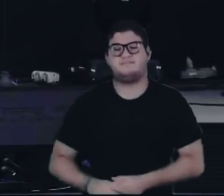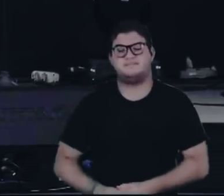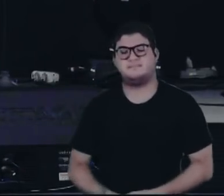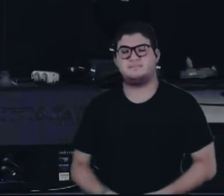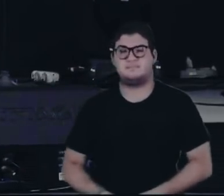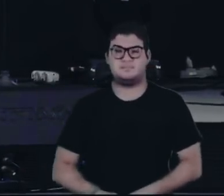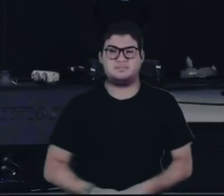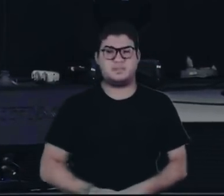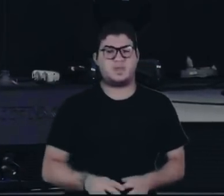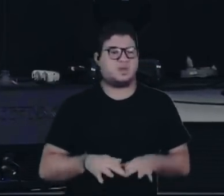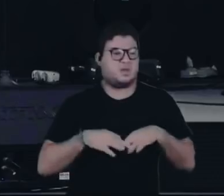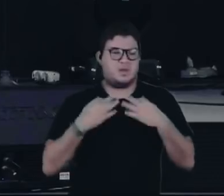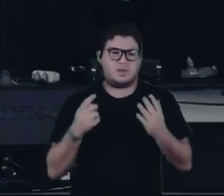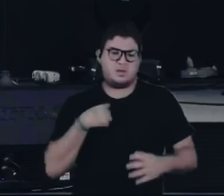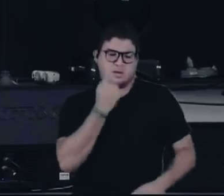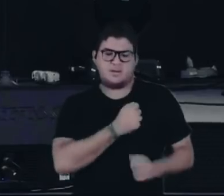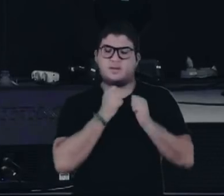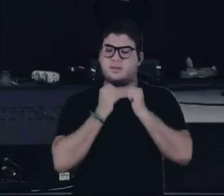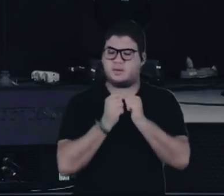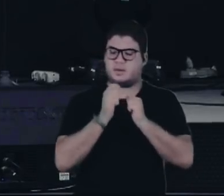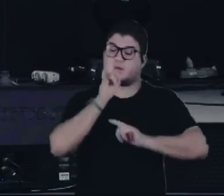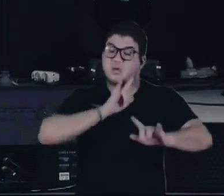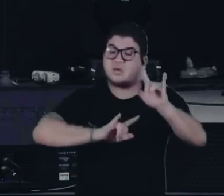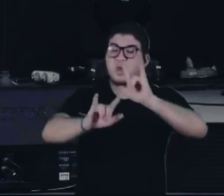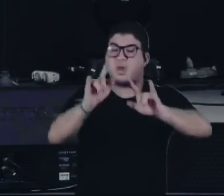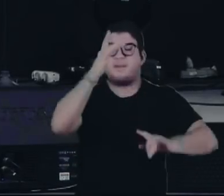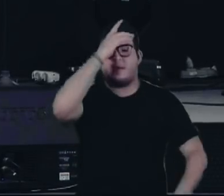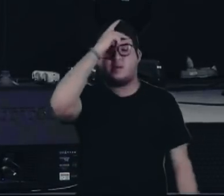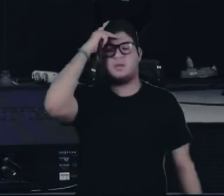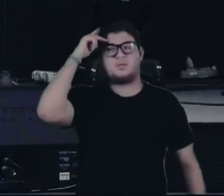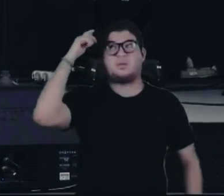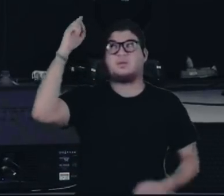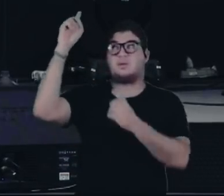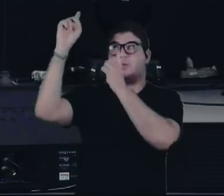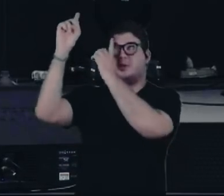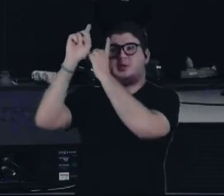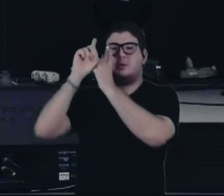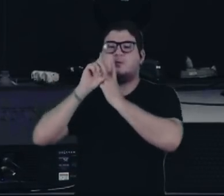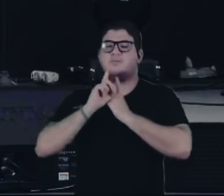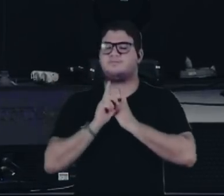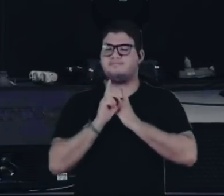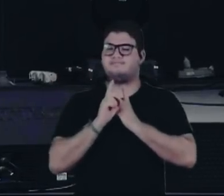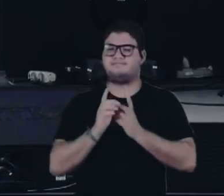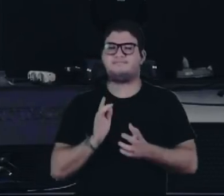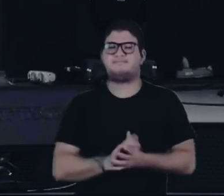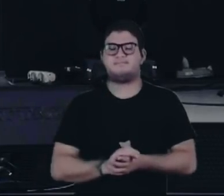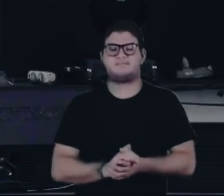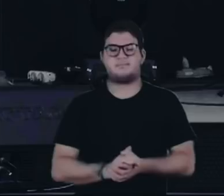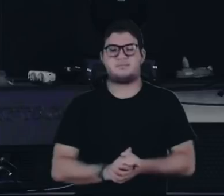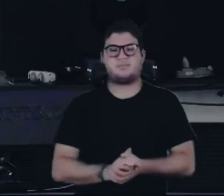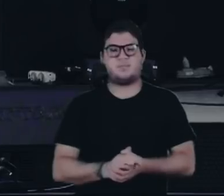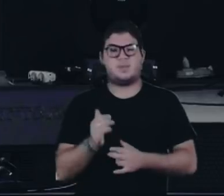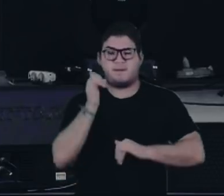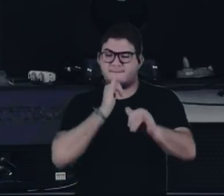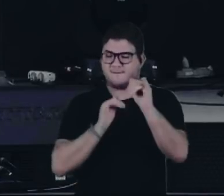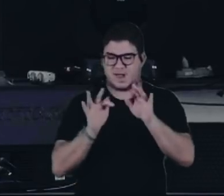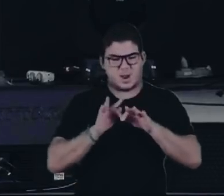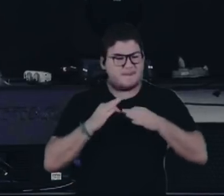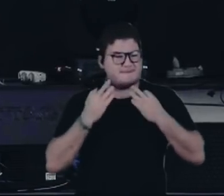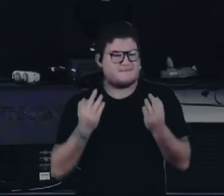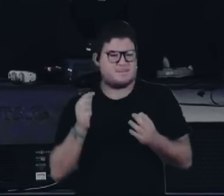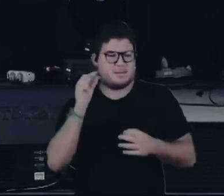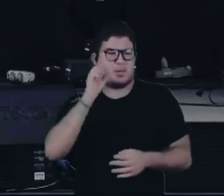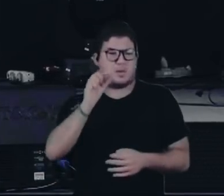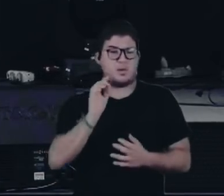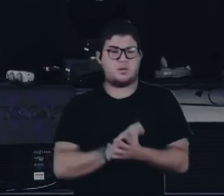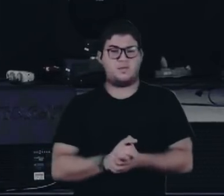Por isso que o mínimo que a gente pode fazer é amar as pessoas como Ele nos amou. É o mínimo. E quando eu falo do mínimo, meu filho,